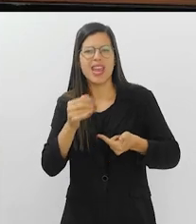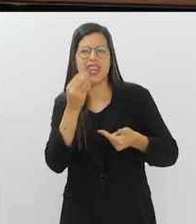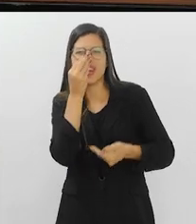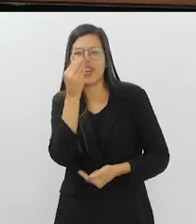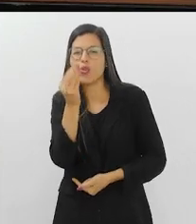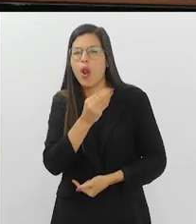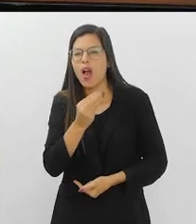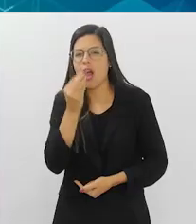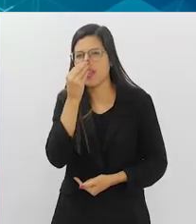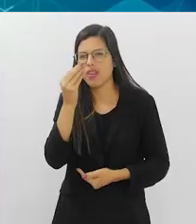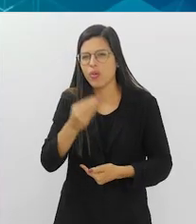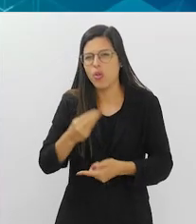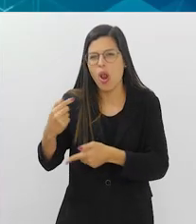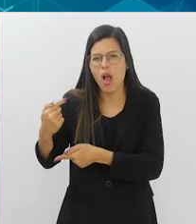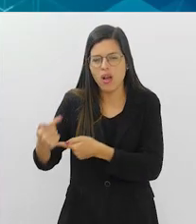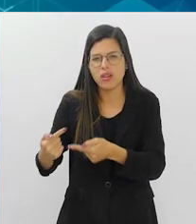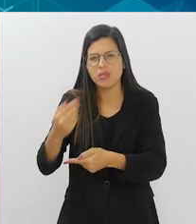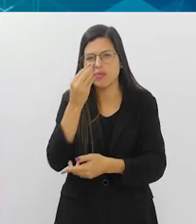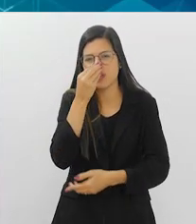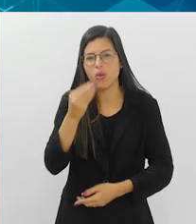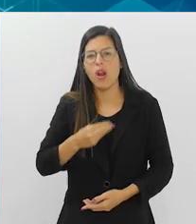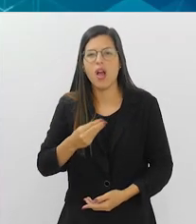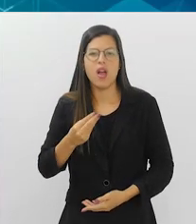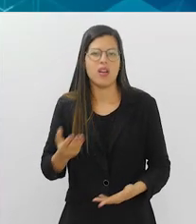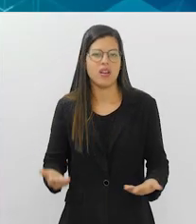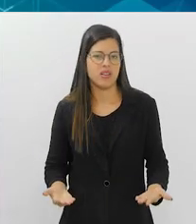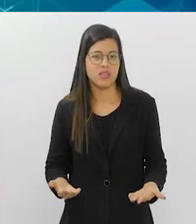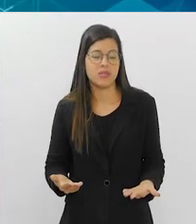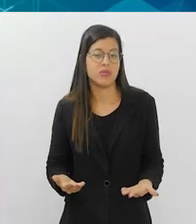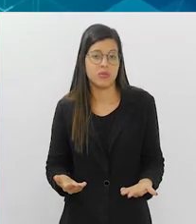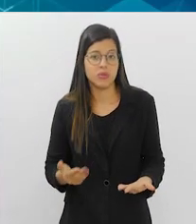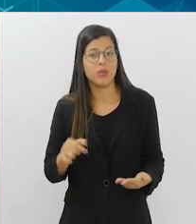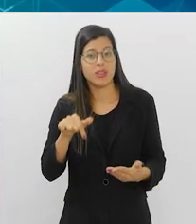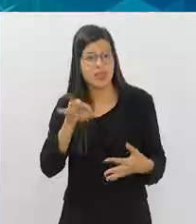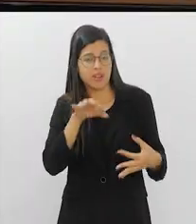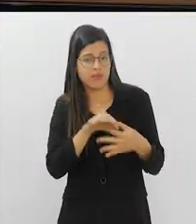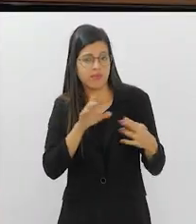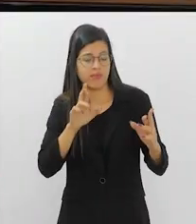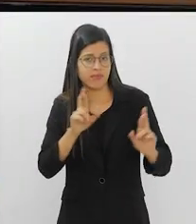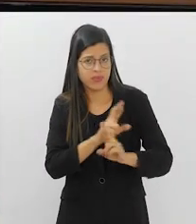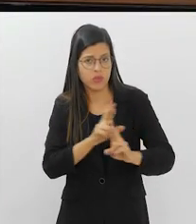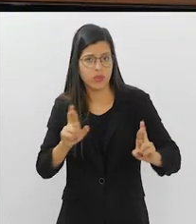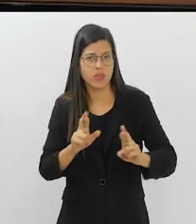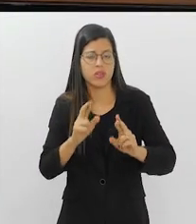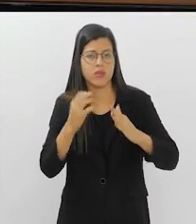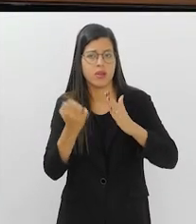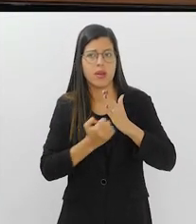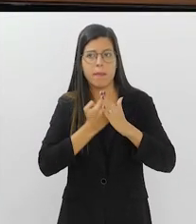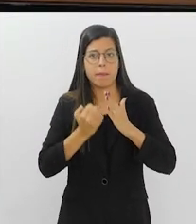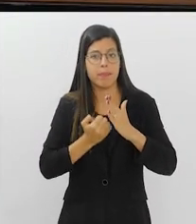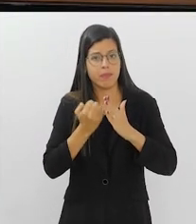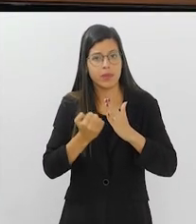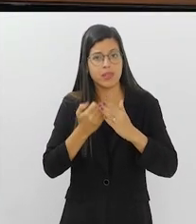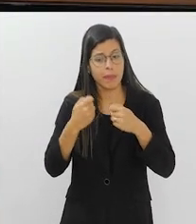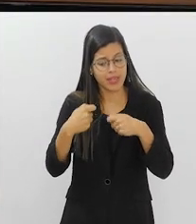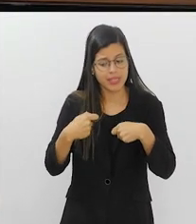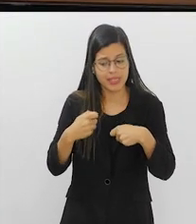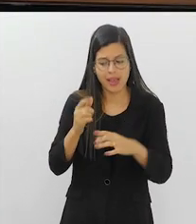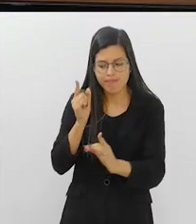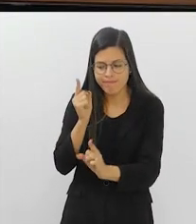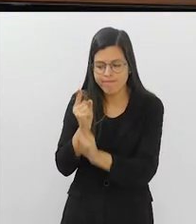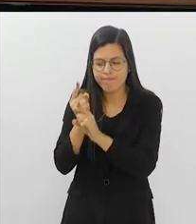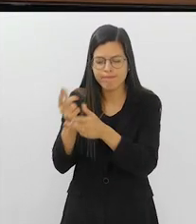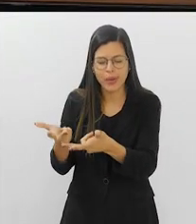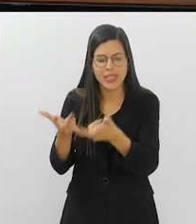não é, esse pedido de ajuda. Mas faz parte da relação com a empresa poder identificar